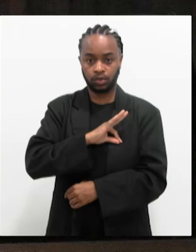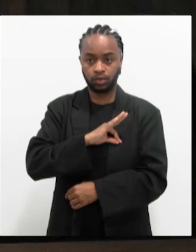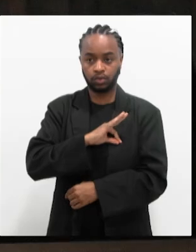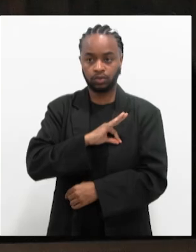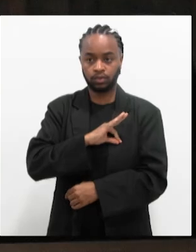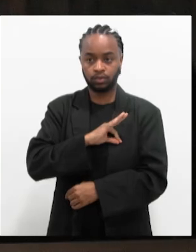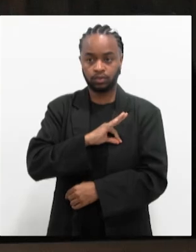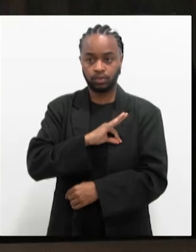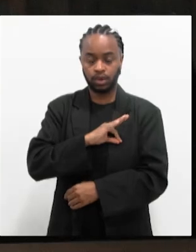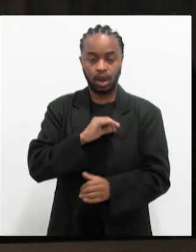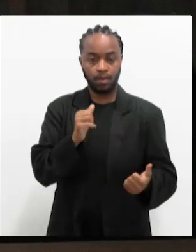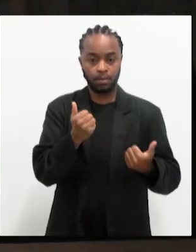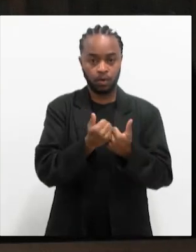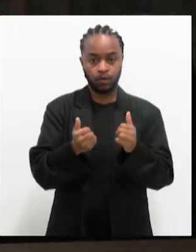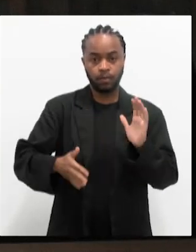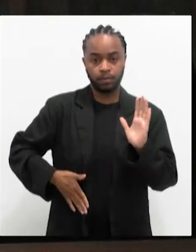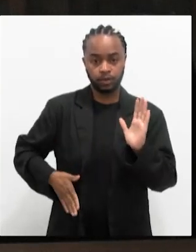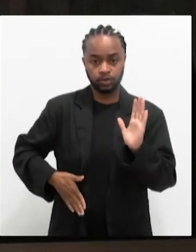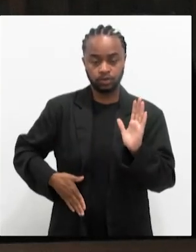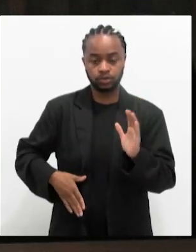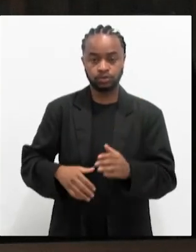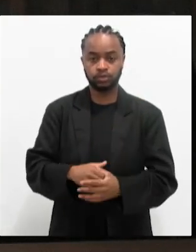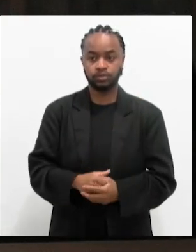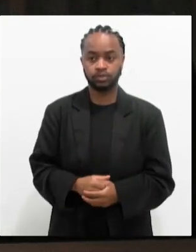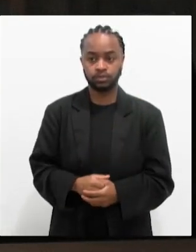que é pró-vagabundo.